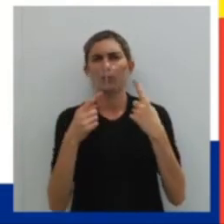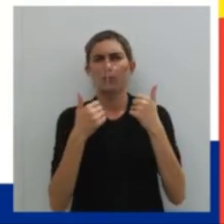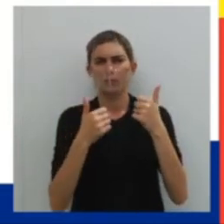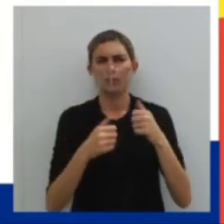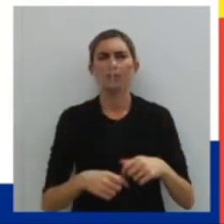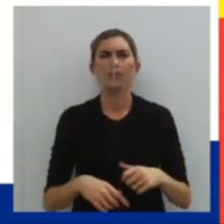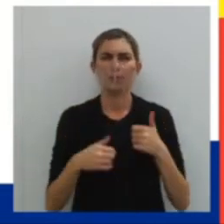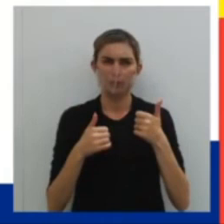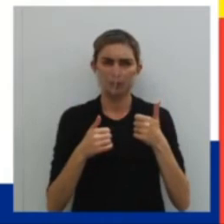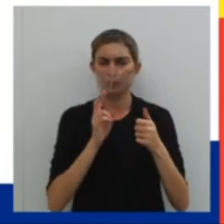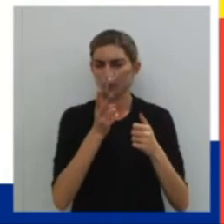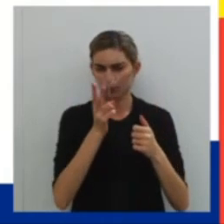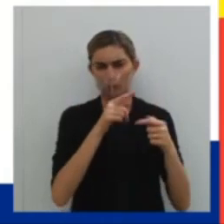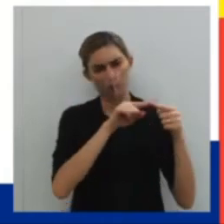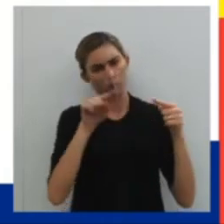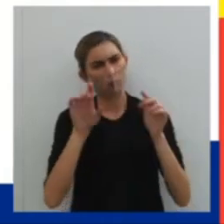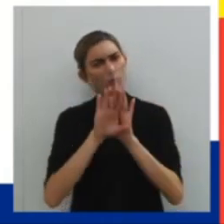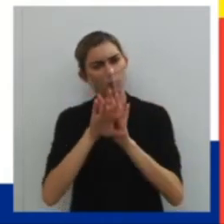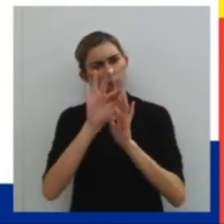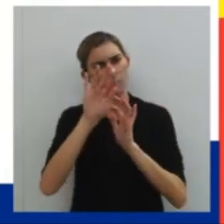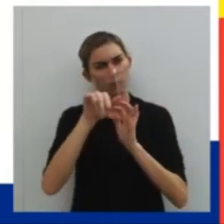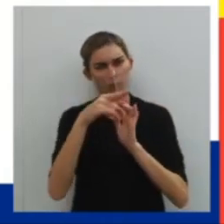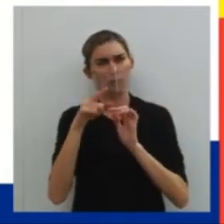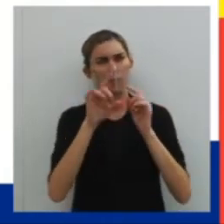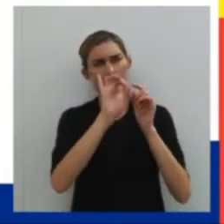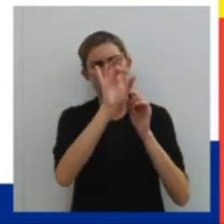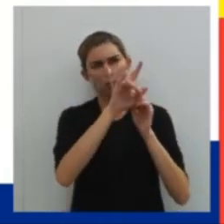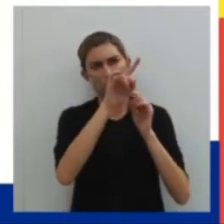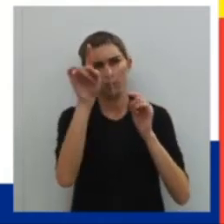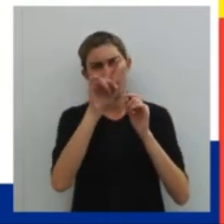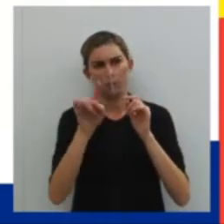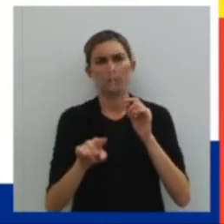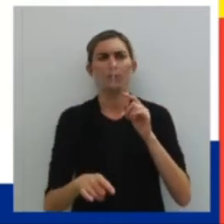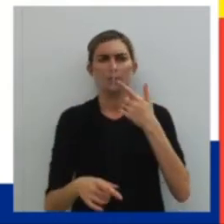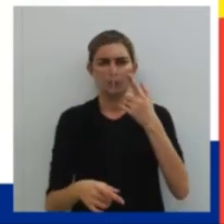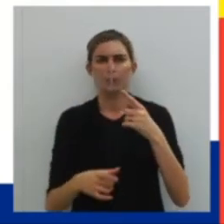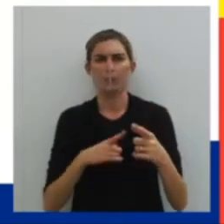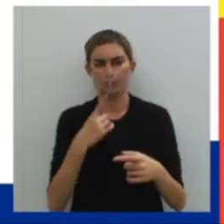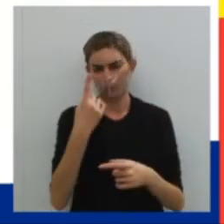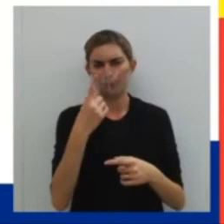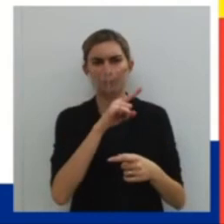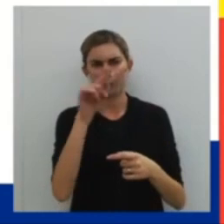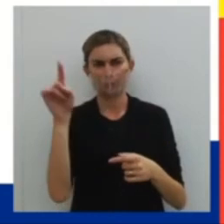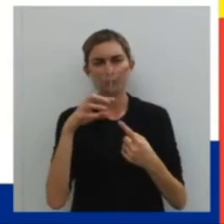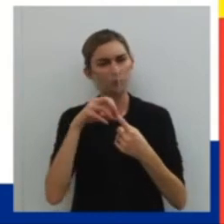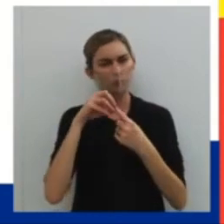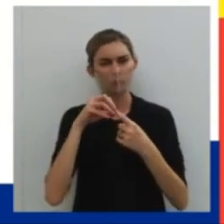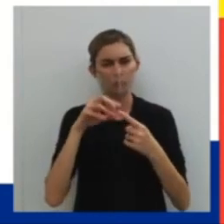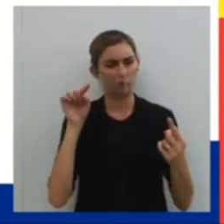Massa! Então, mantém o conceito de função, porque cada elemento do conjunto A tem um